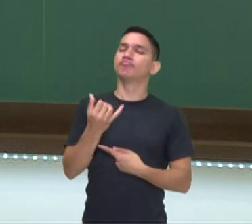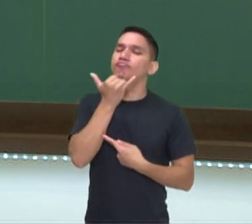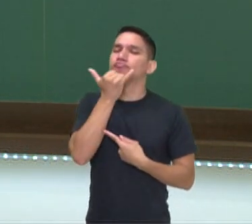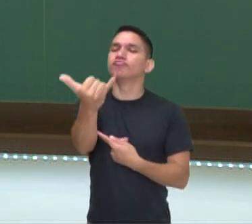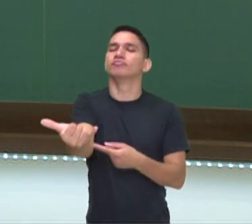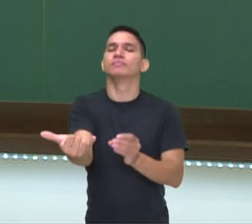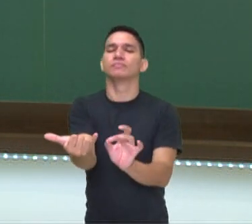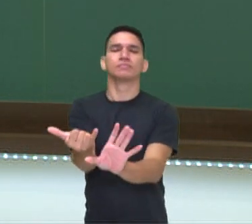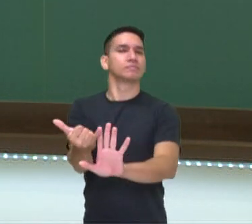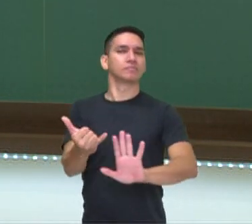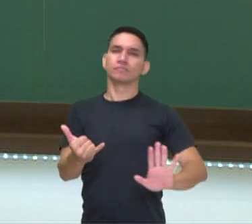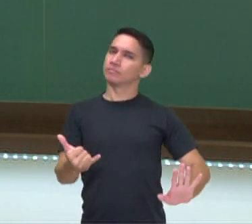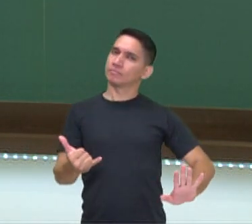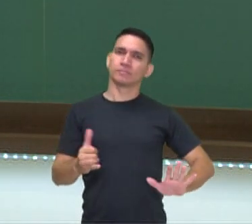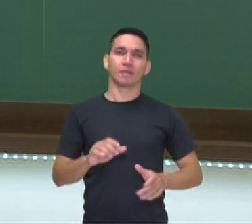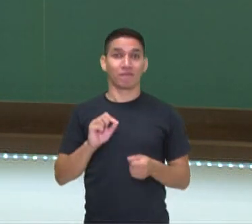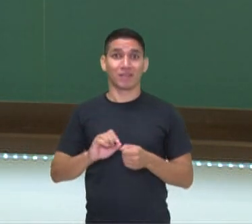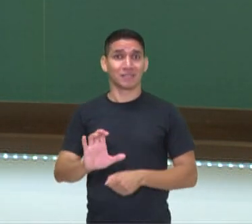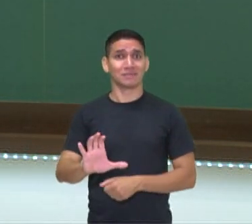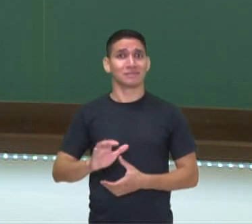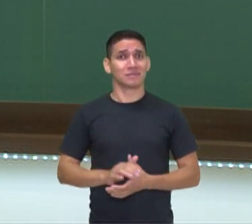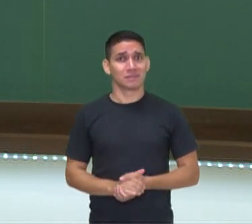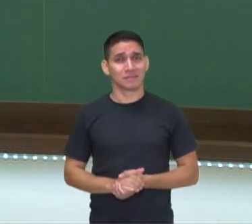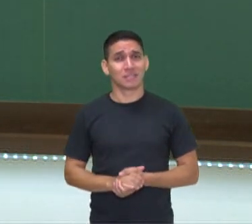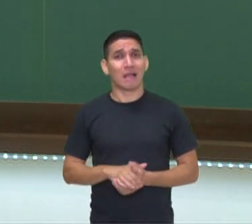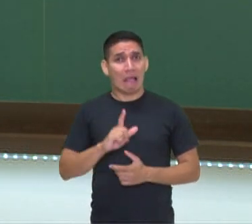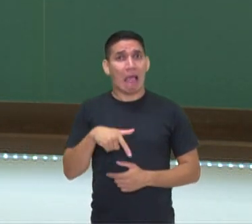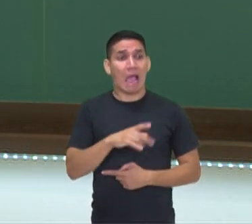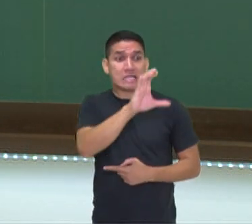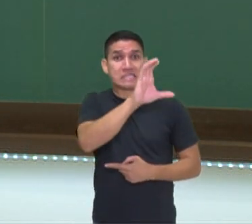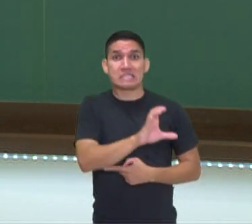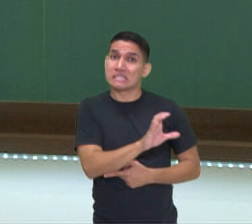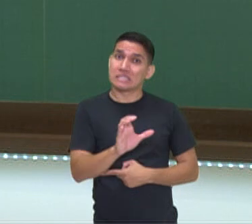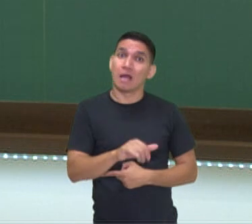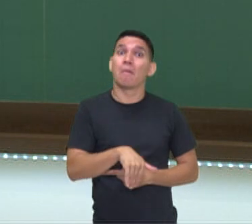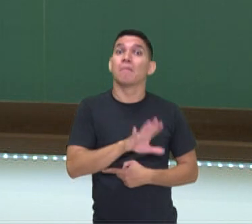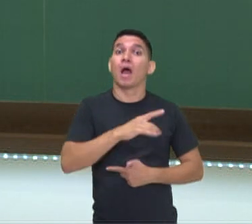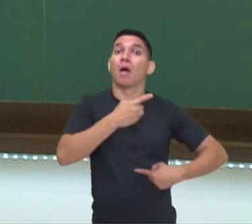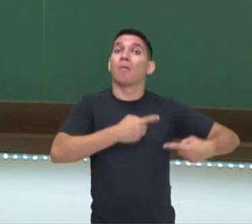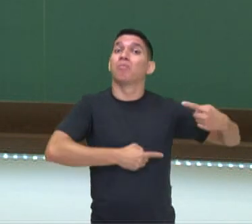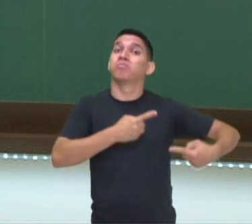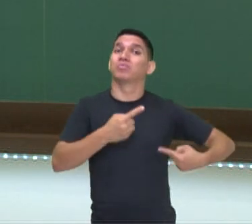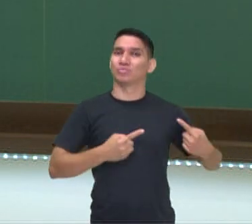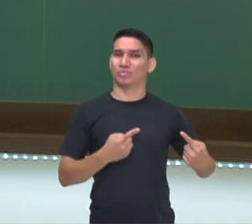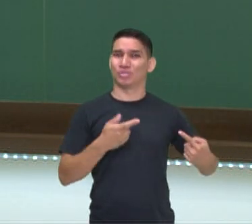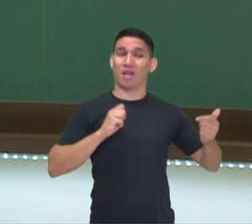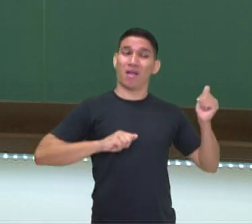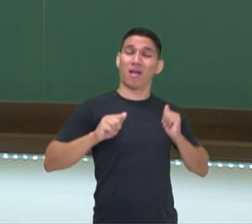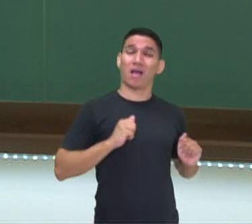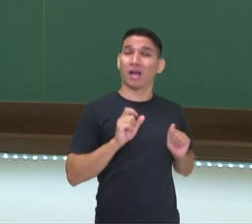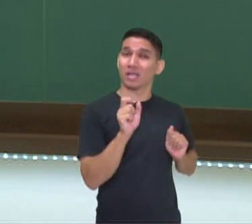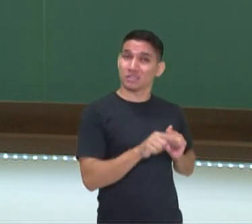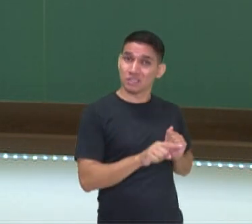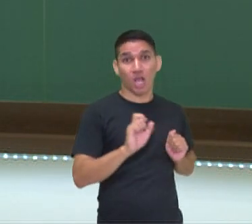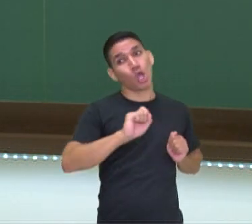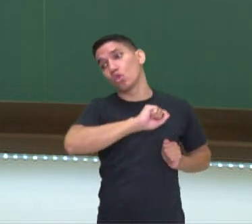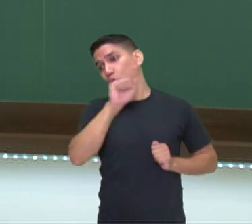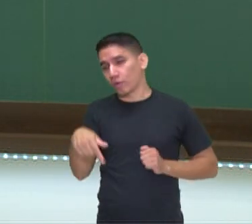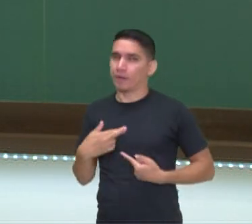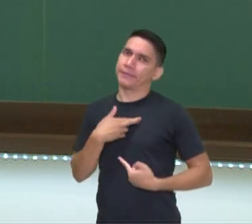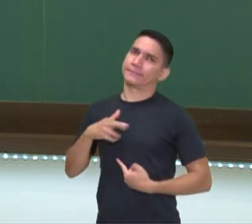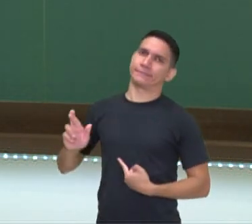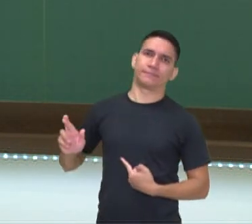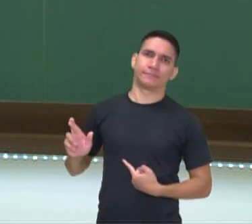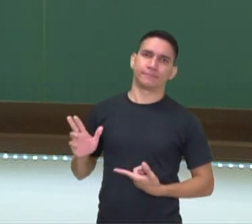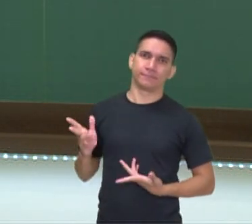que a igreja no Renascimento fazia. Que era uma igreja muito mais política e artística do que